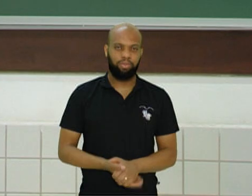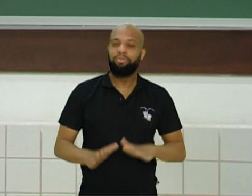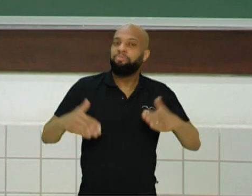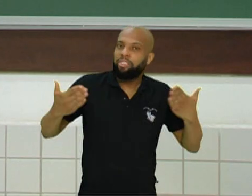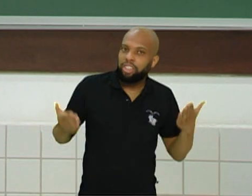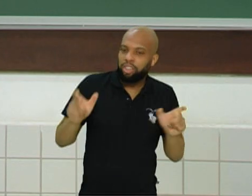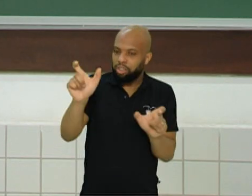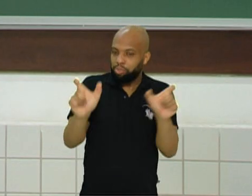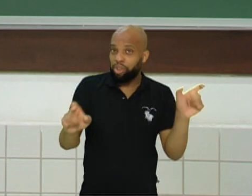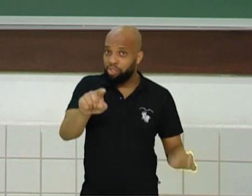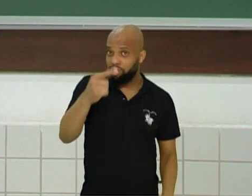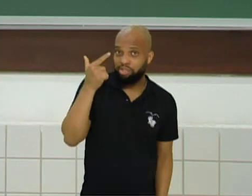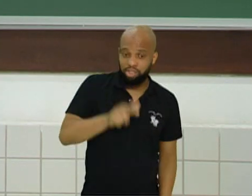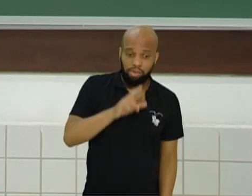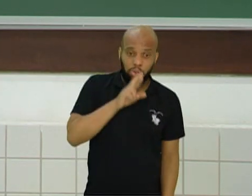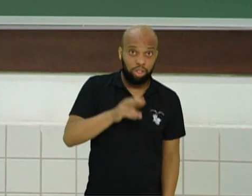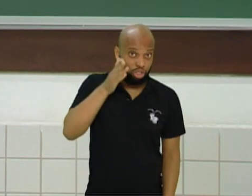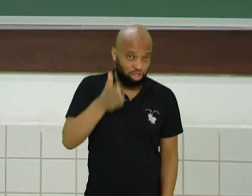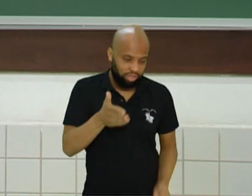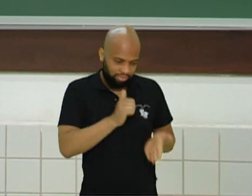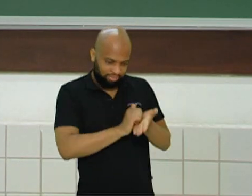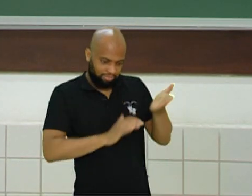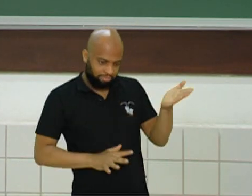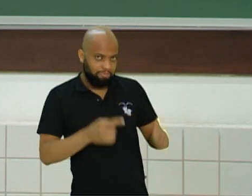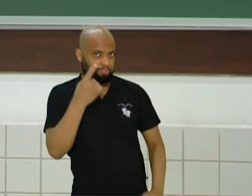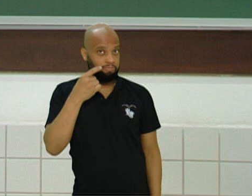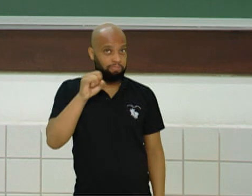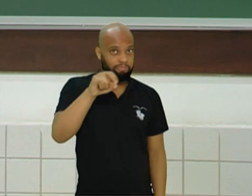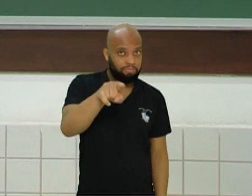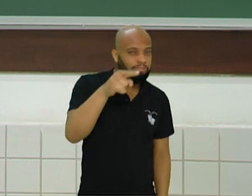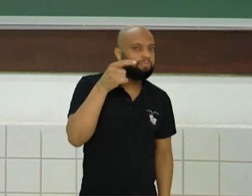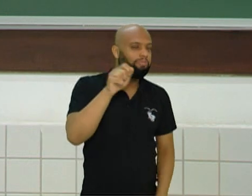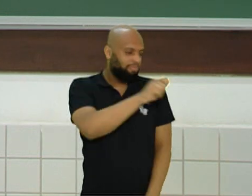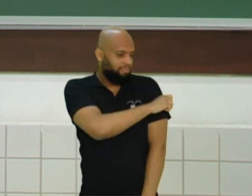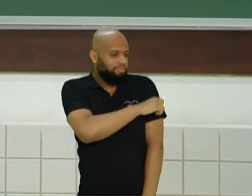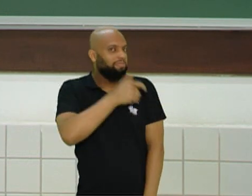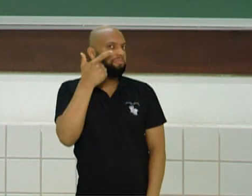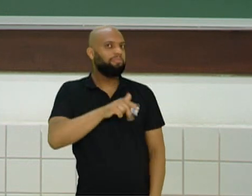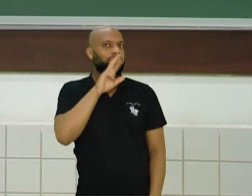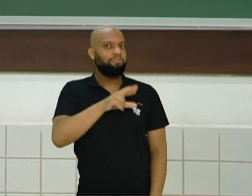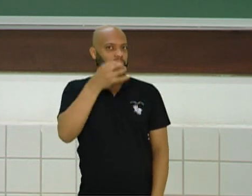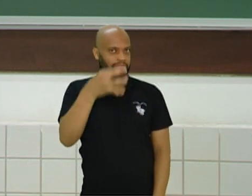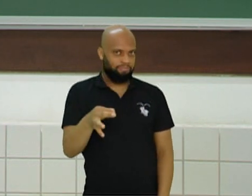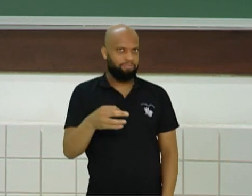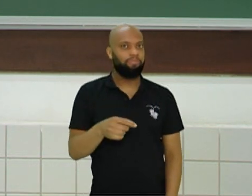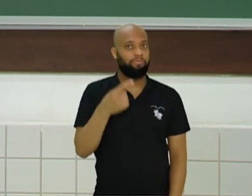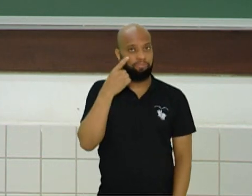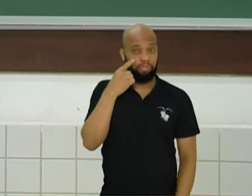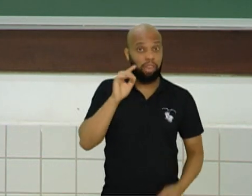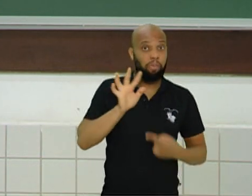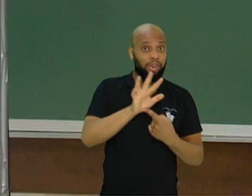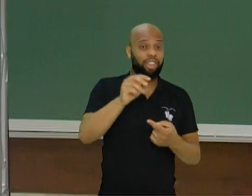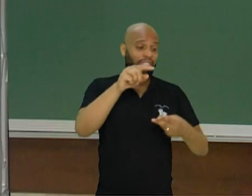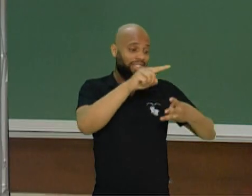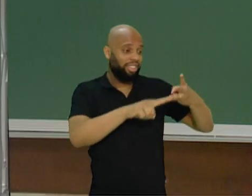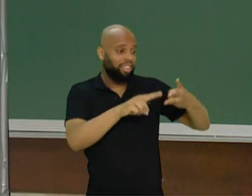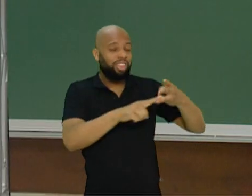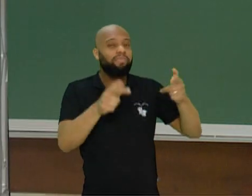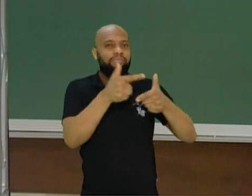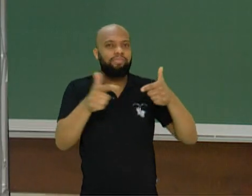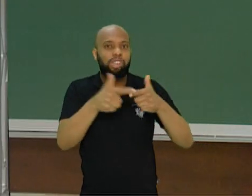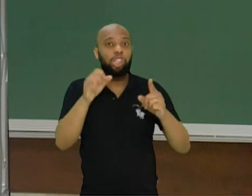Então, pessoal, conseguiram responder a atividade? Vamos ver se você, estudante, acertou? Indique três problemas